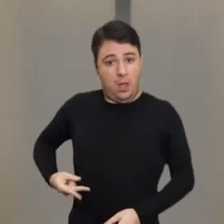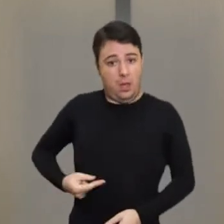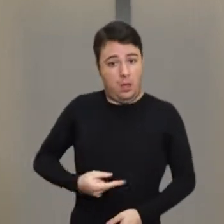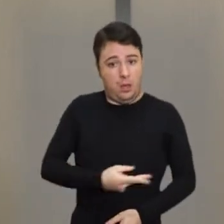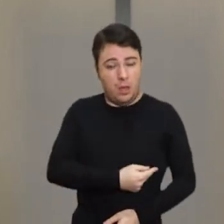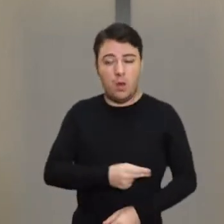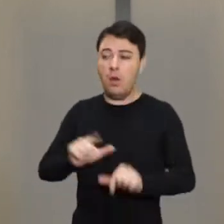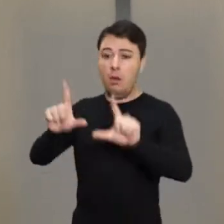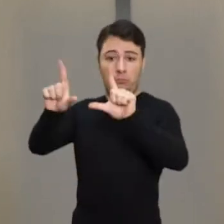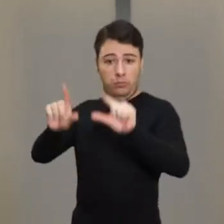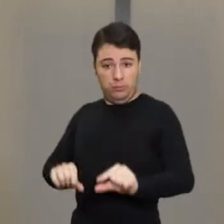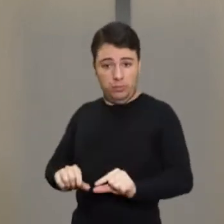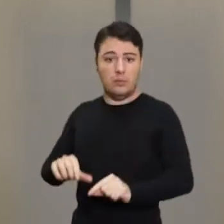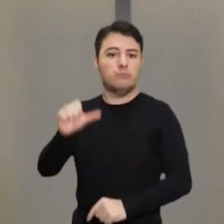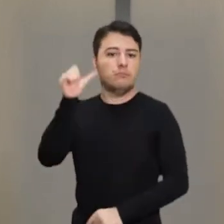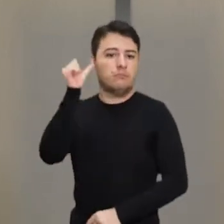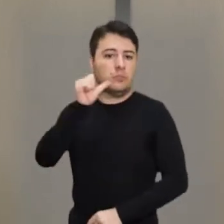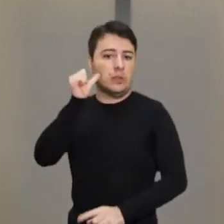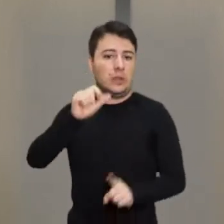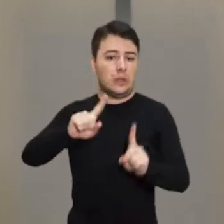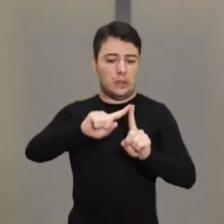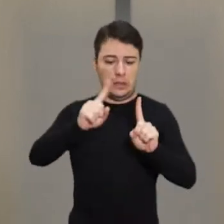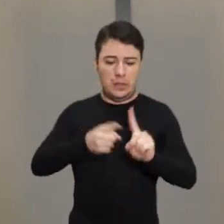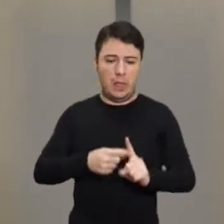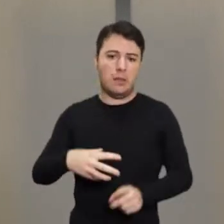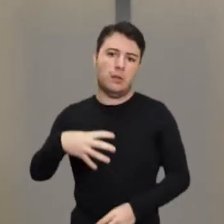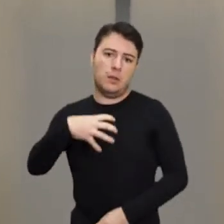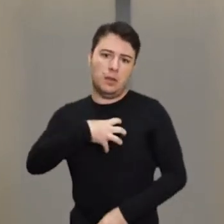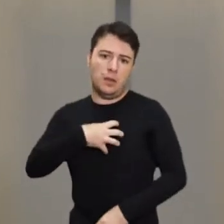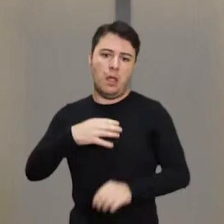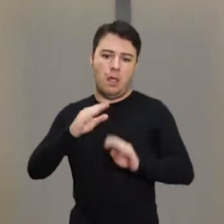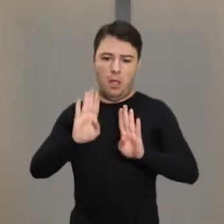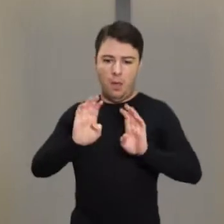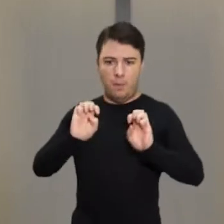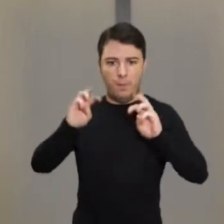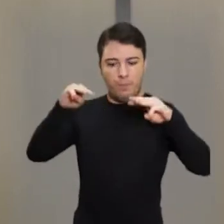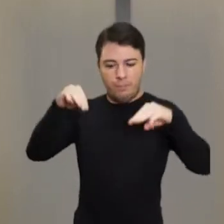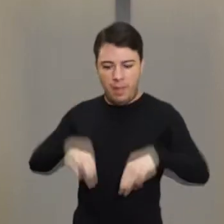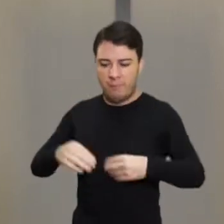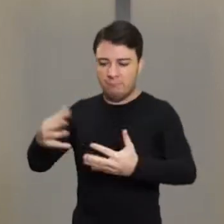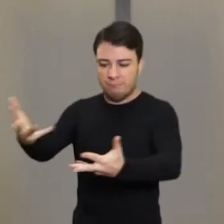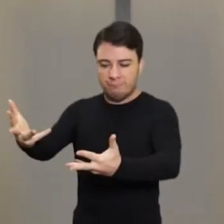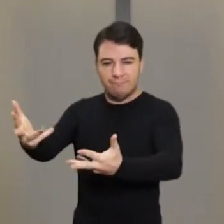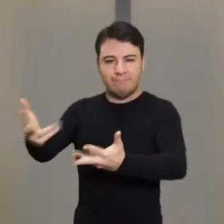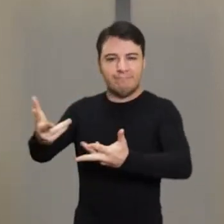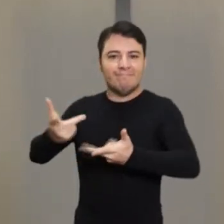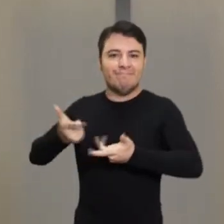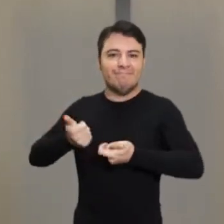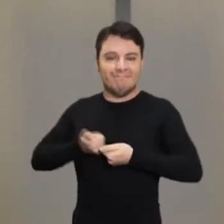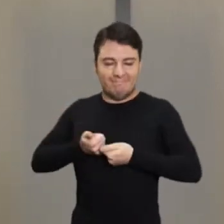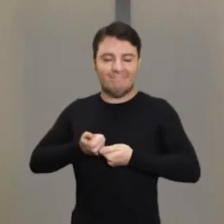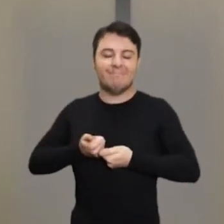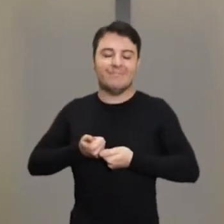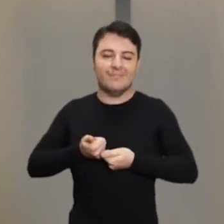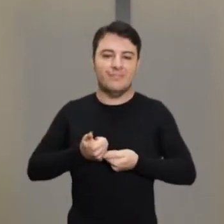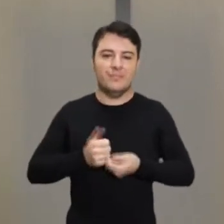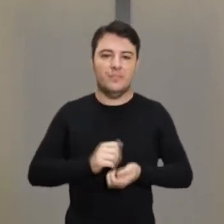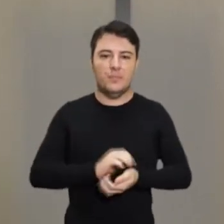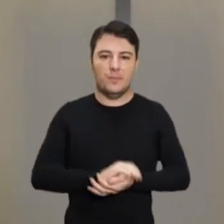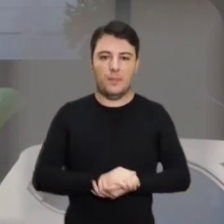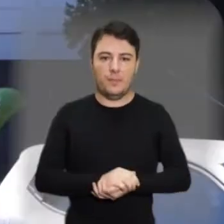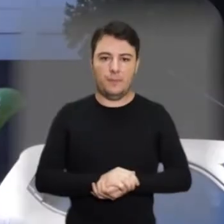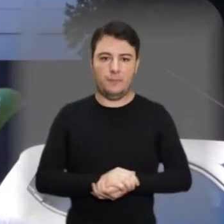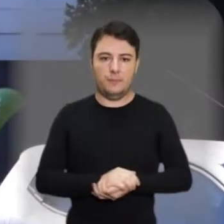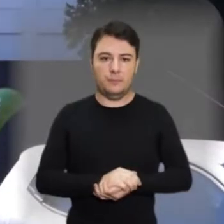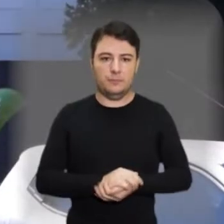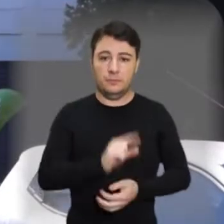intervenções, ela diminui a incidência de cesárea, ela leva maior conforto e acolhida para a